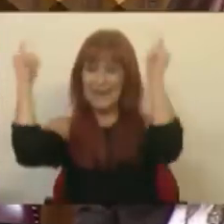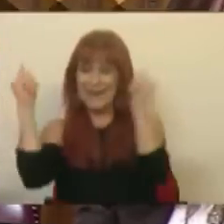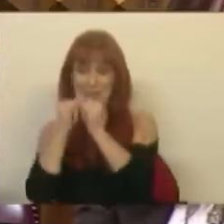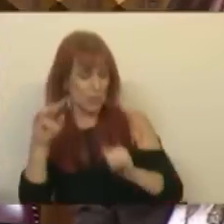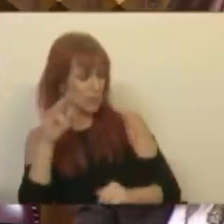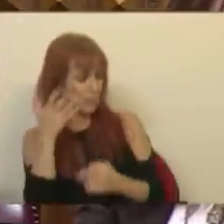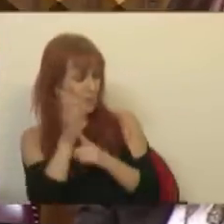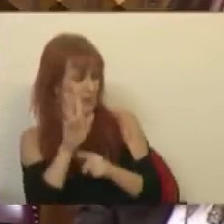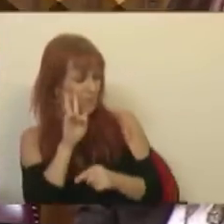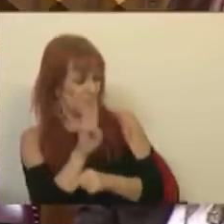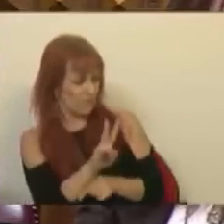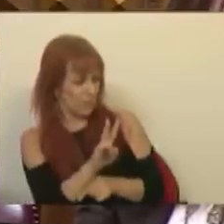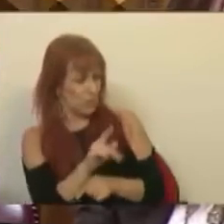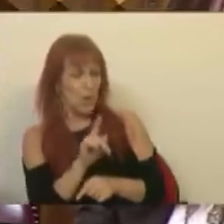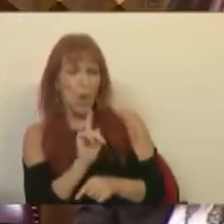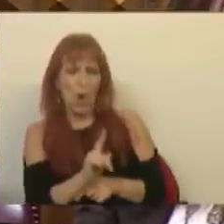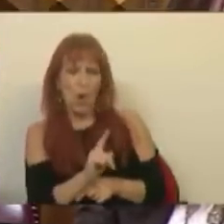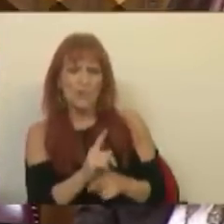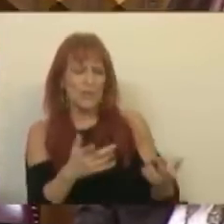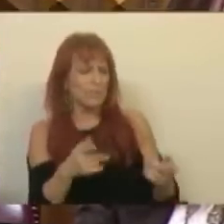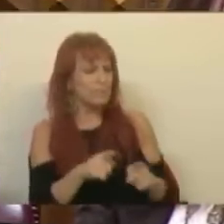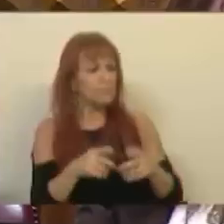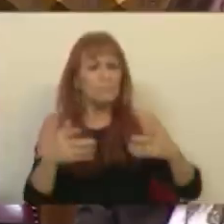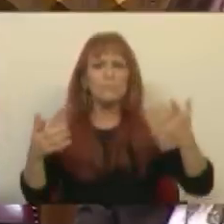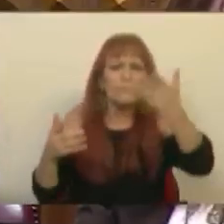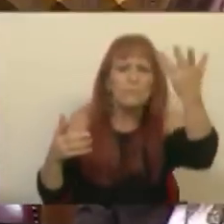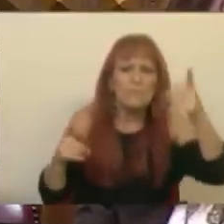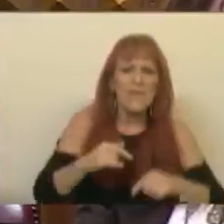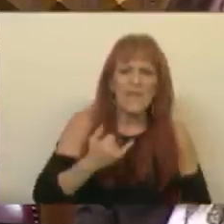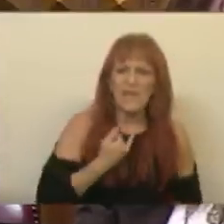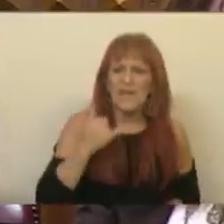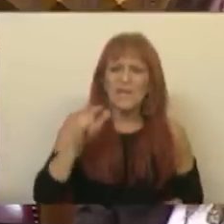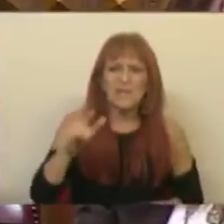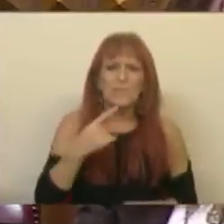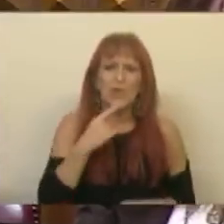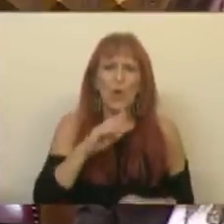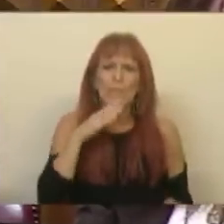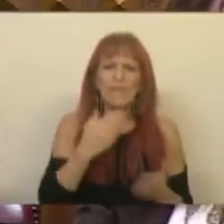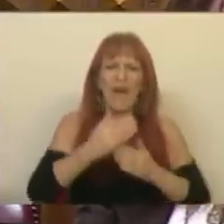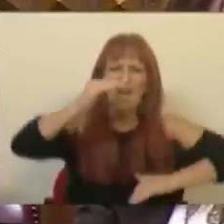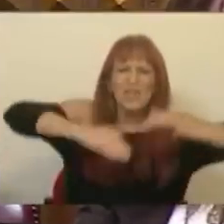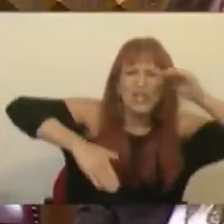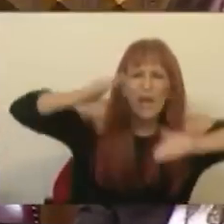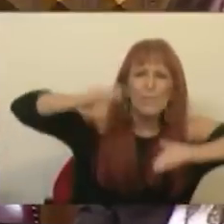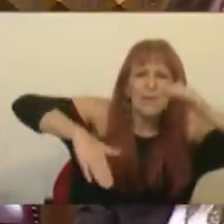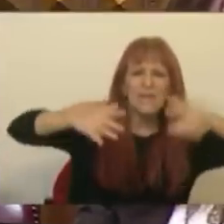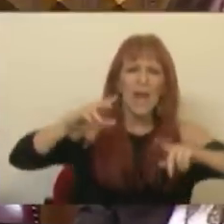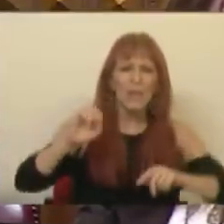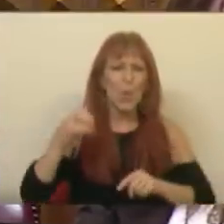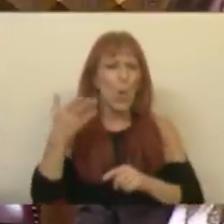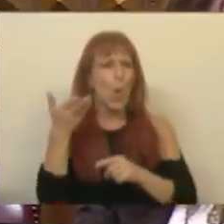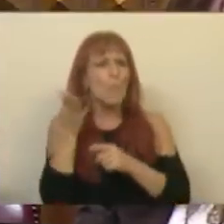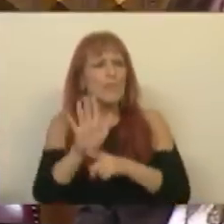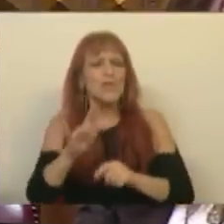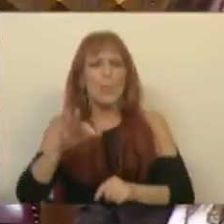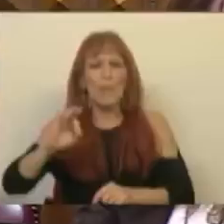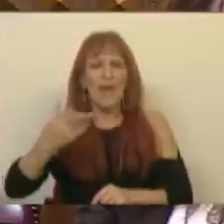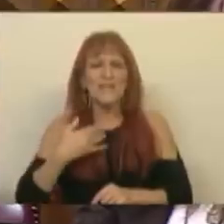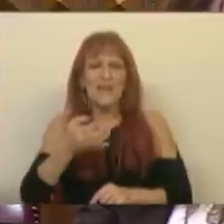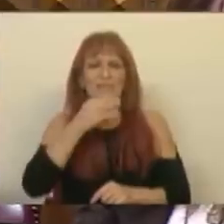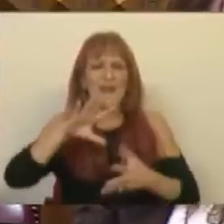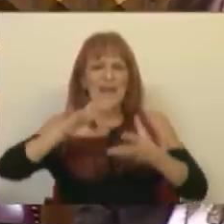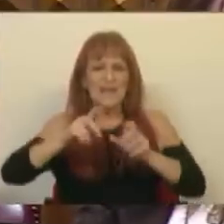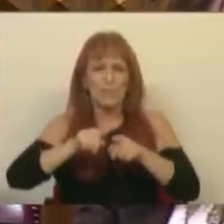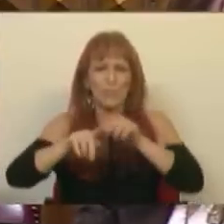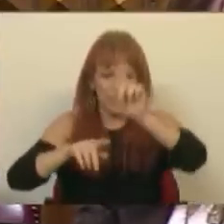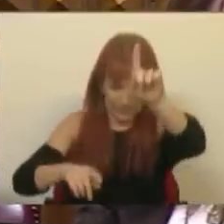por exemplo viveram aquilo a que a iniciativa Liberal chama de instabilidade ou por exemplo o PSD fala